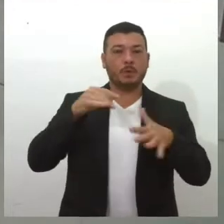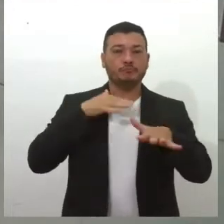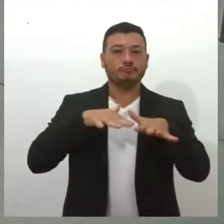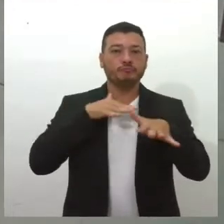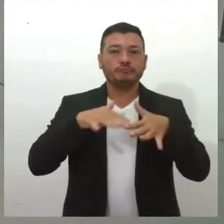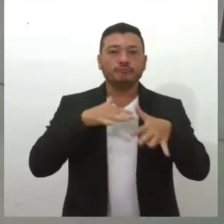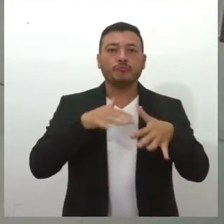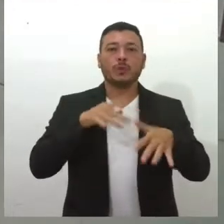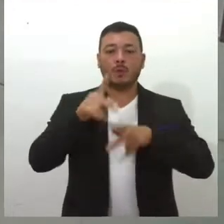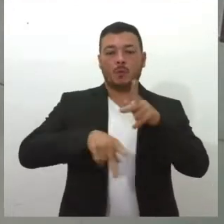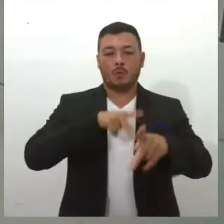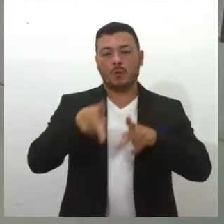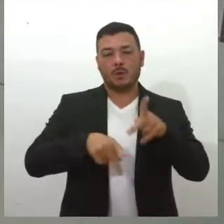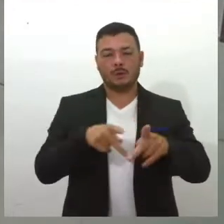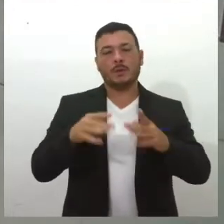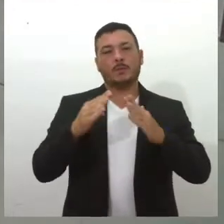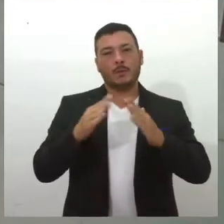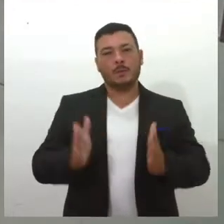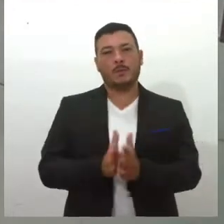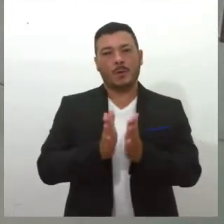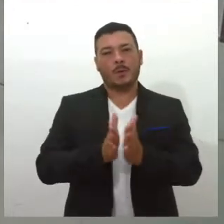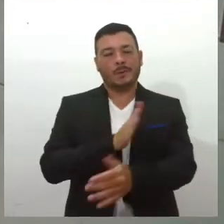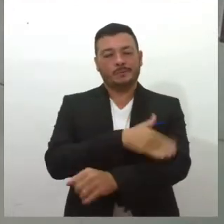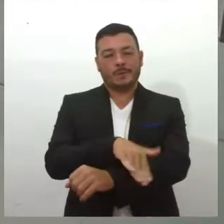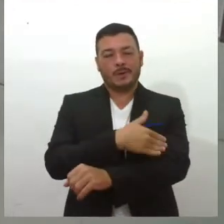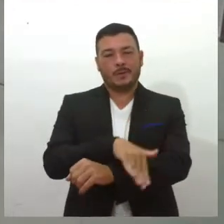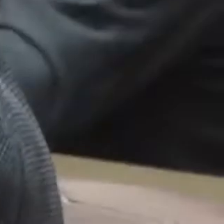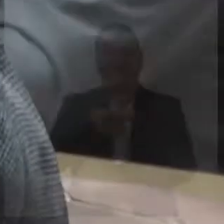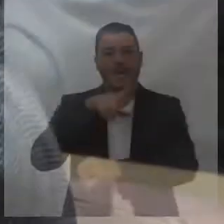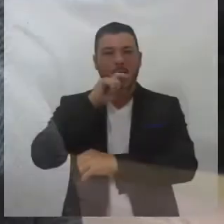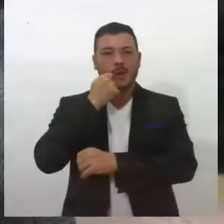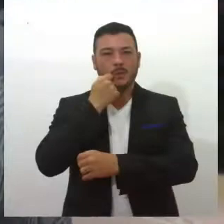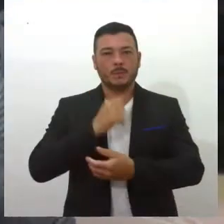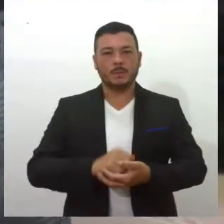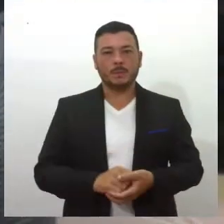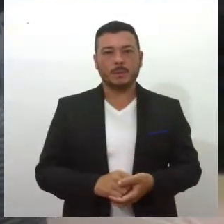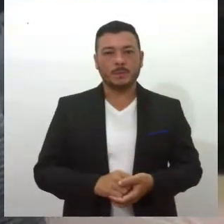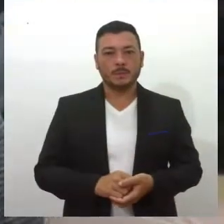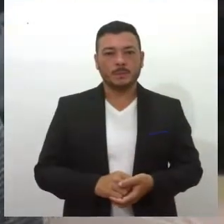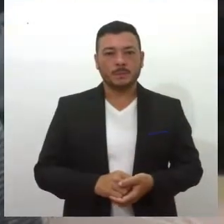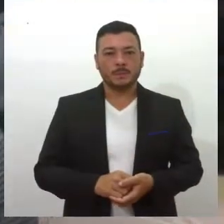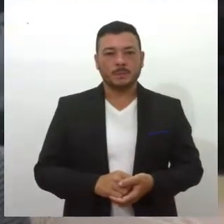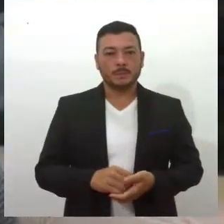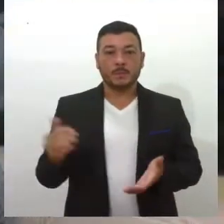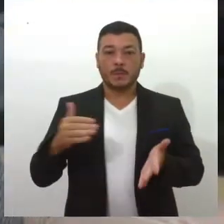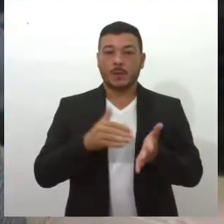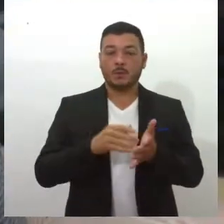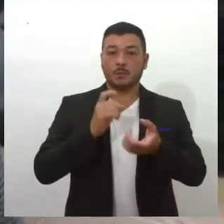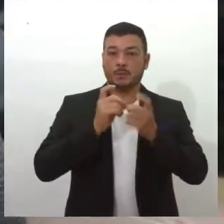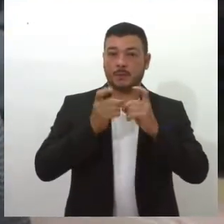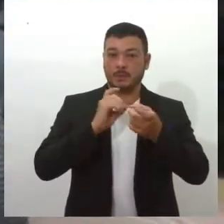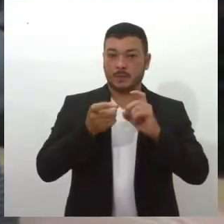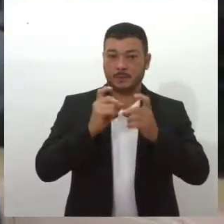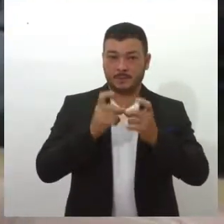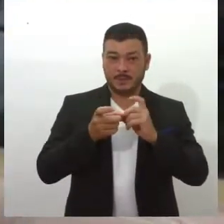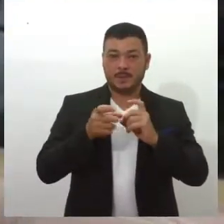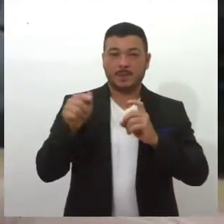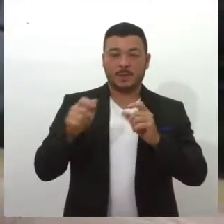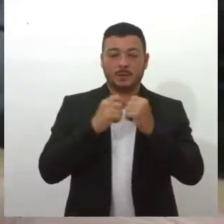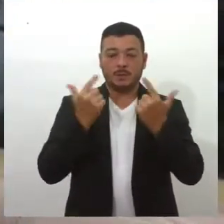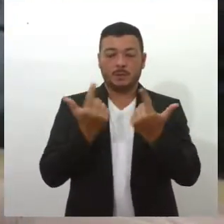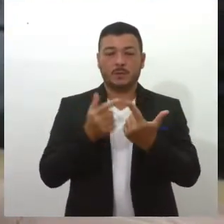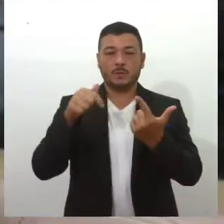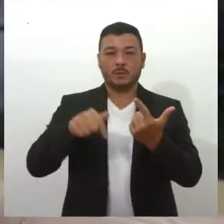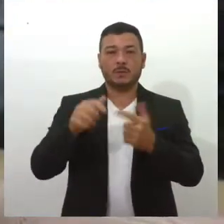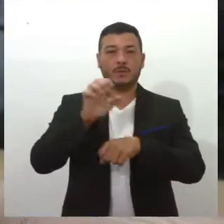de População em Situação de Rua, que acontece em Aracaju. Na última sessão da semana, na Assembleia Legislativa do